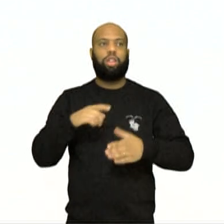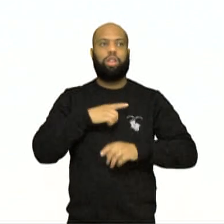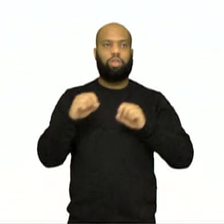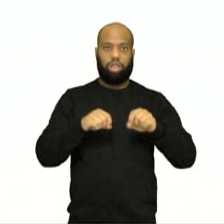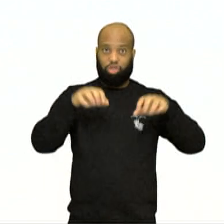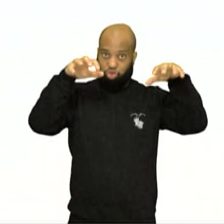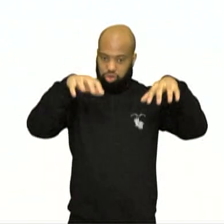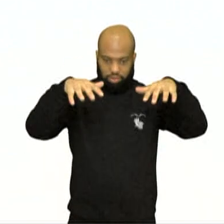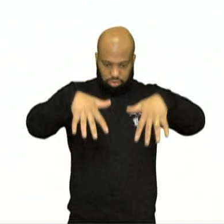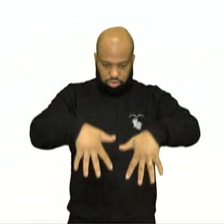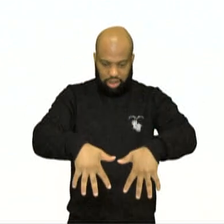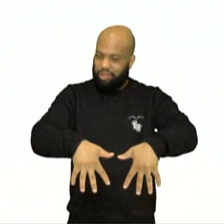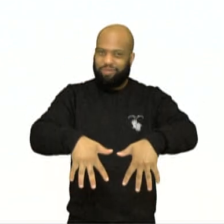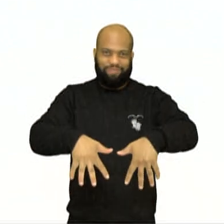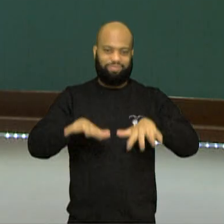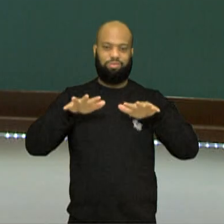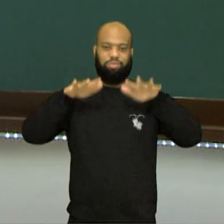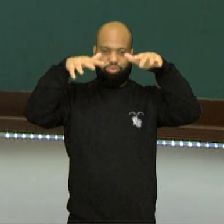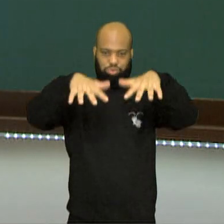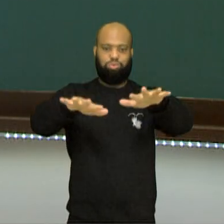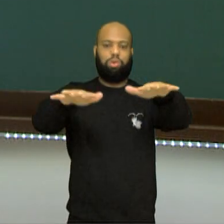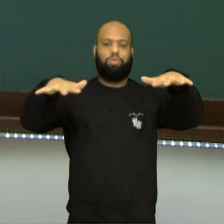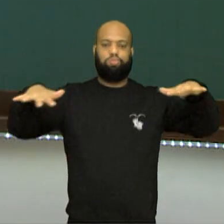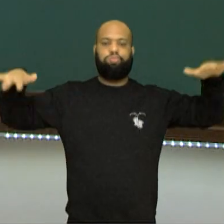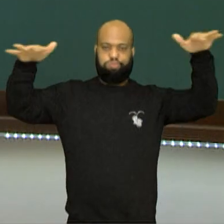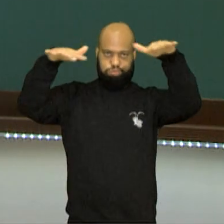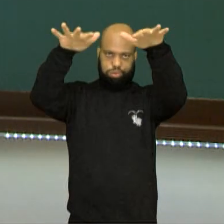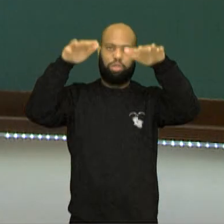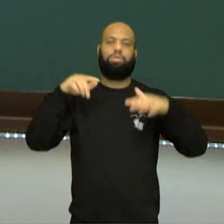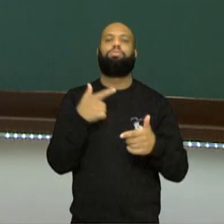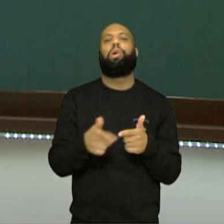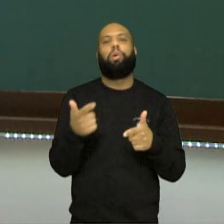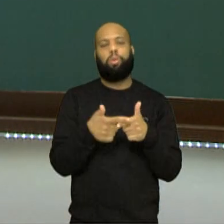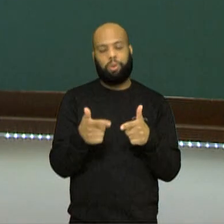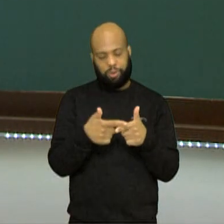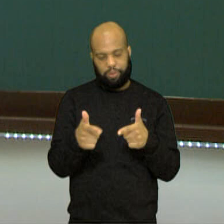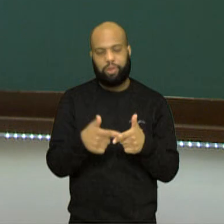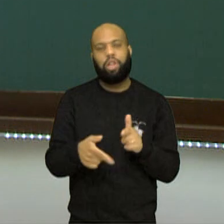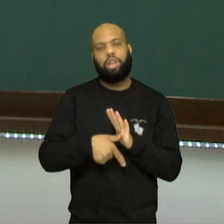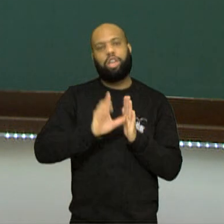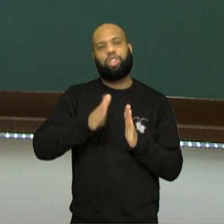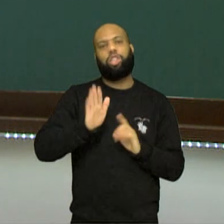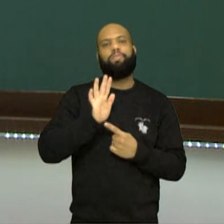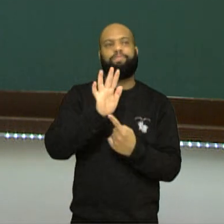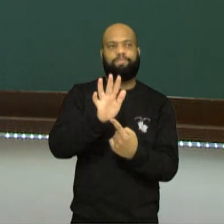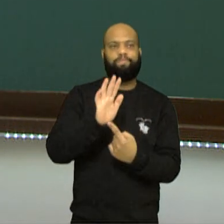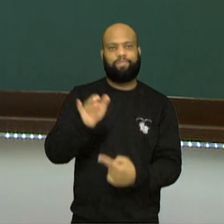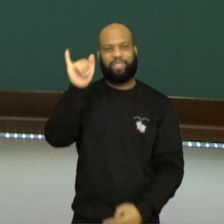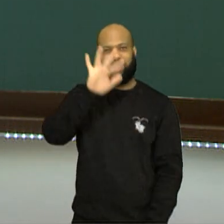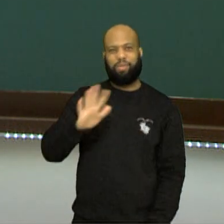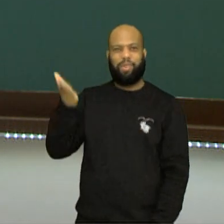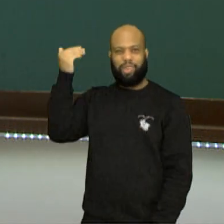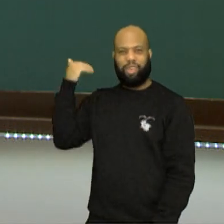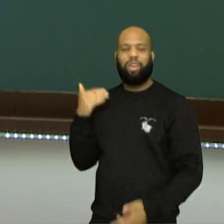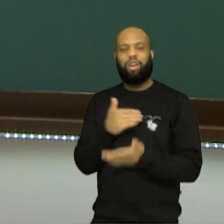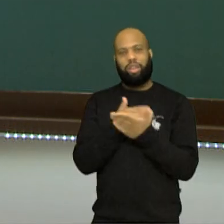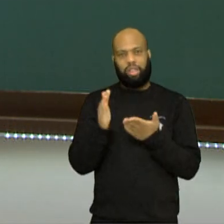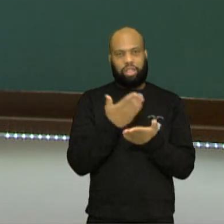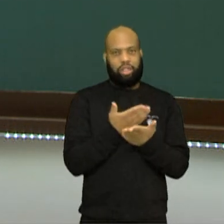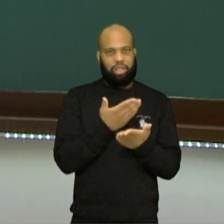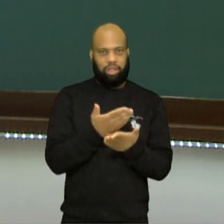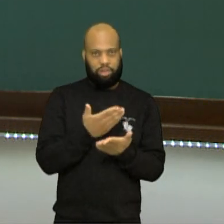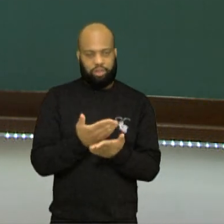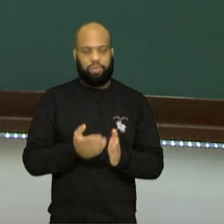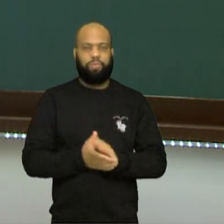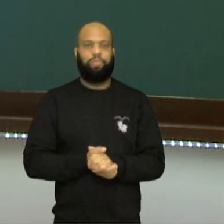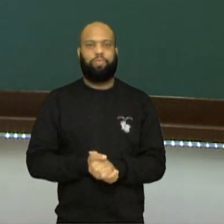na superfície, provocando as enchentes, como nós vimos lá naquela imagem no início e como a